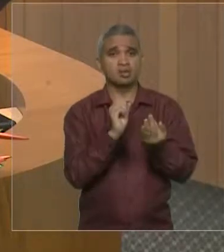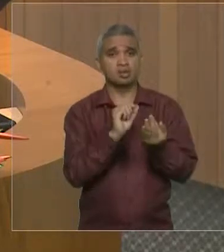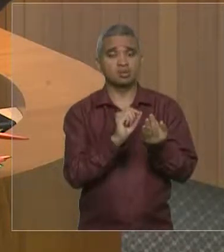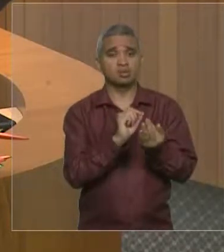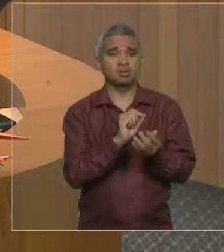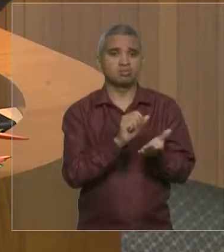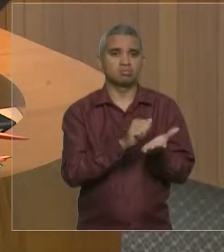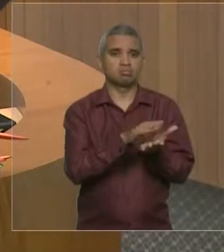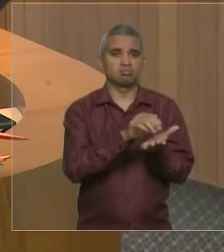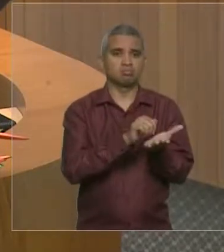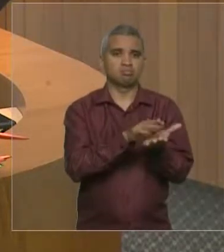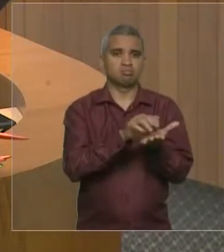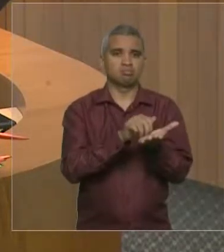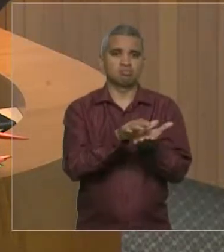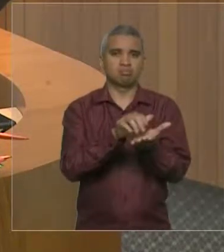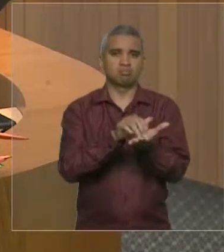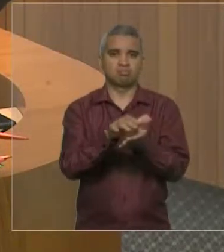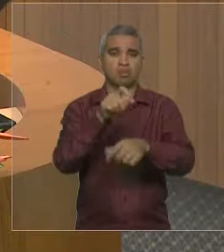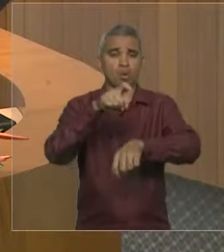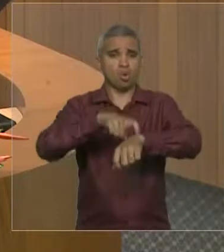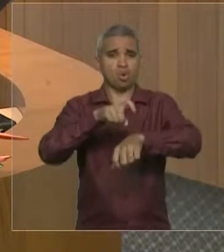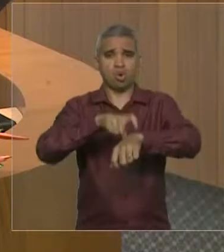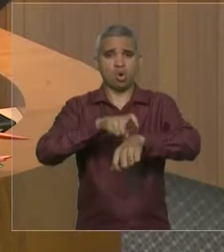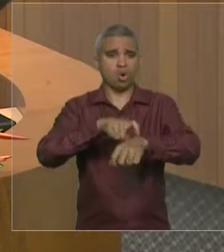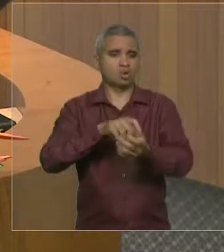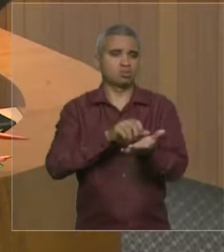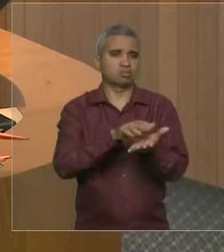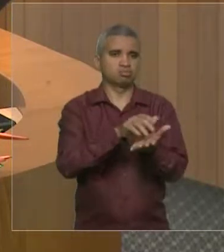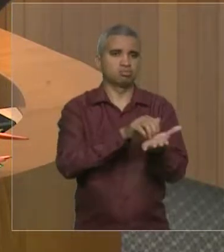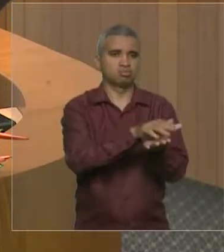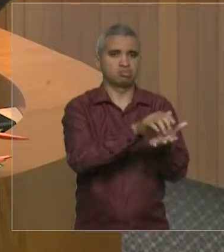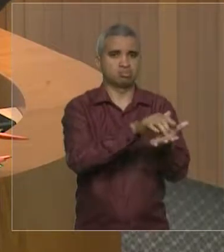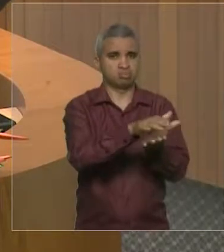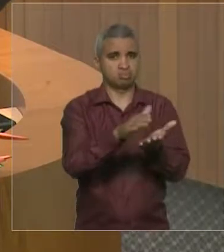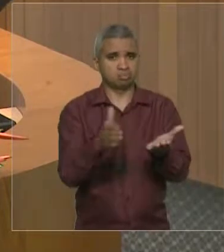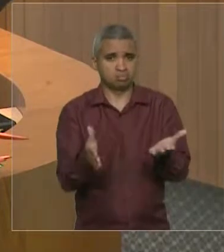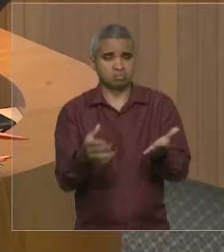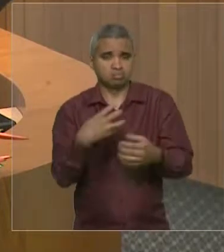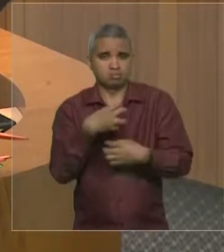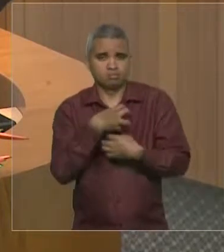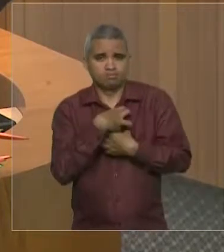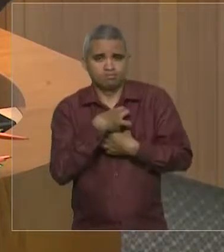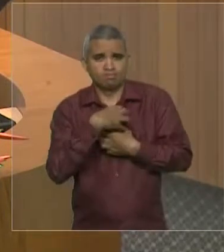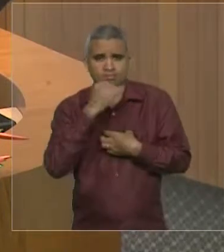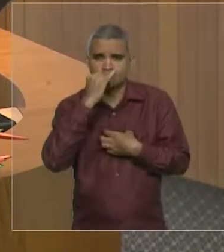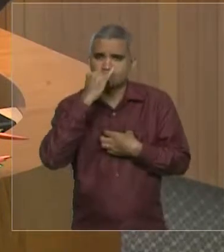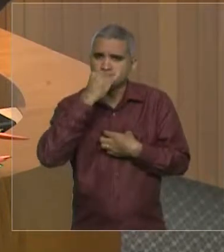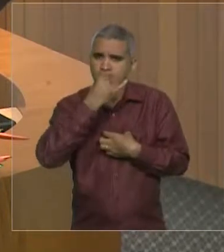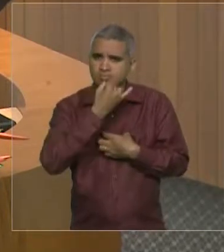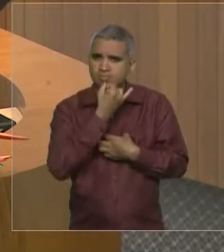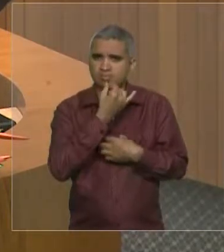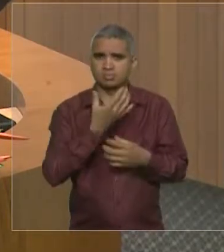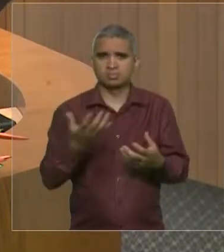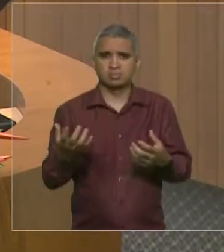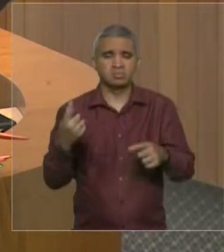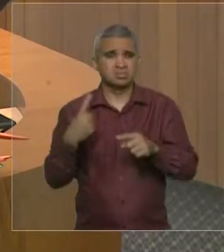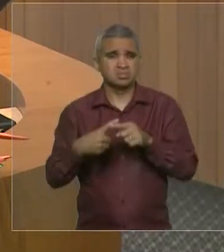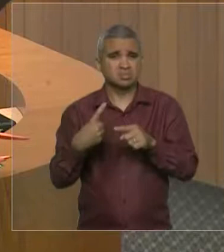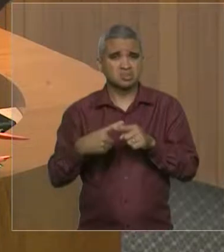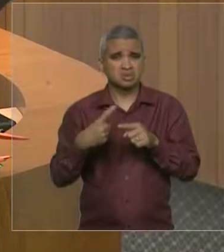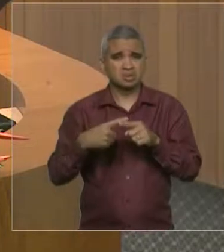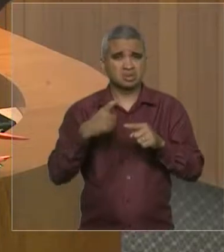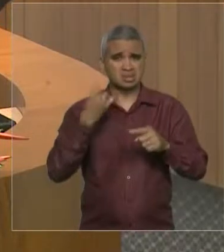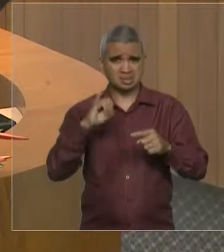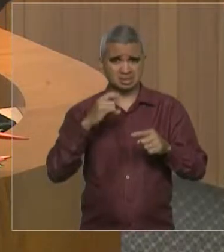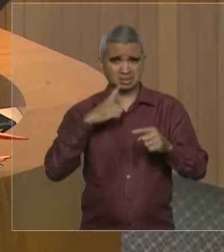suas posses imediatamente. Isso nos causa uma tristeza absoluta, porque quando você tem a sua casa, ela é